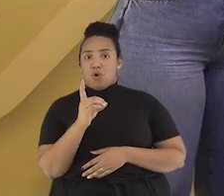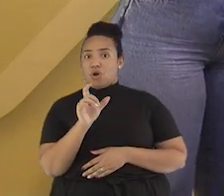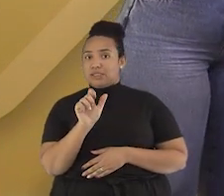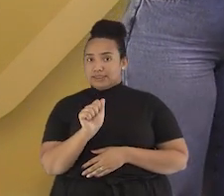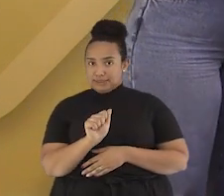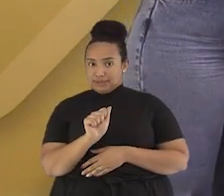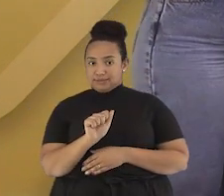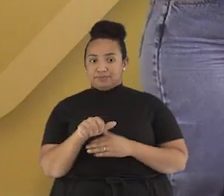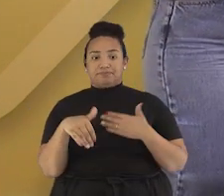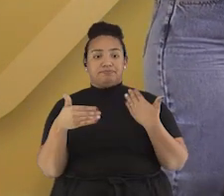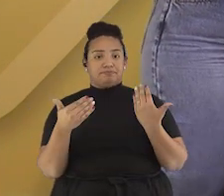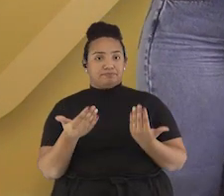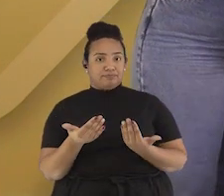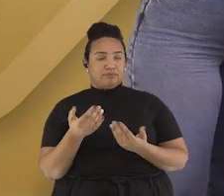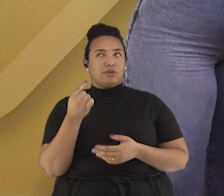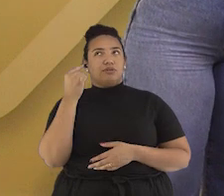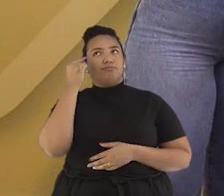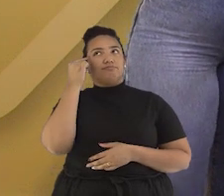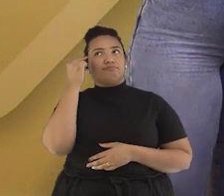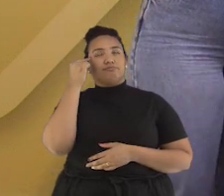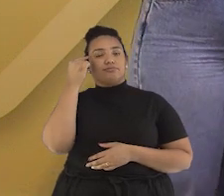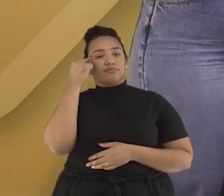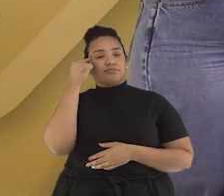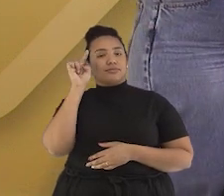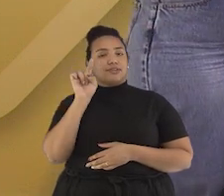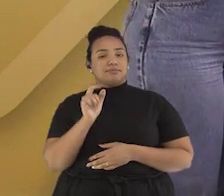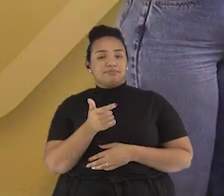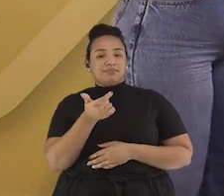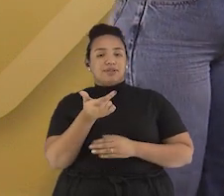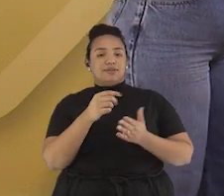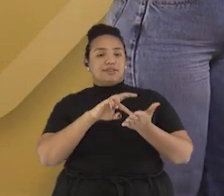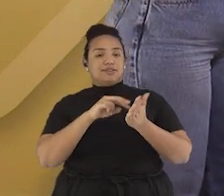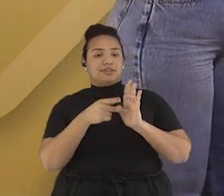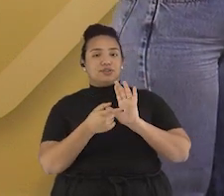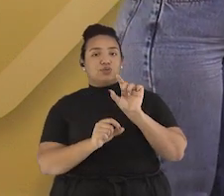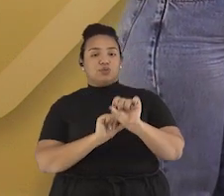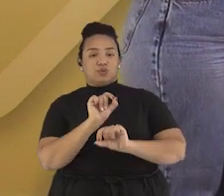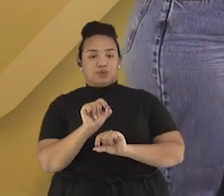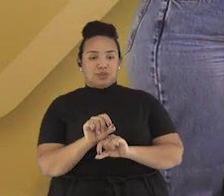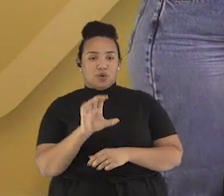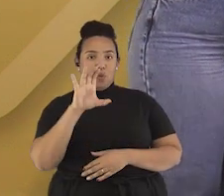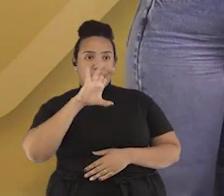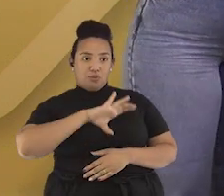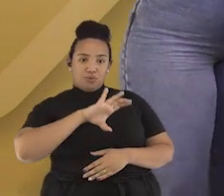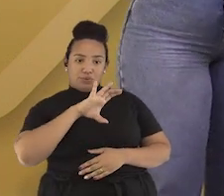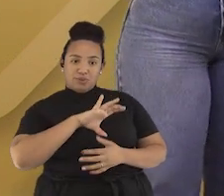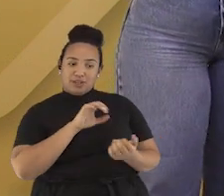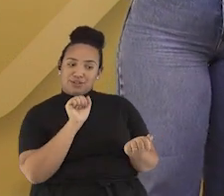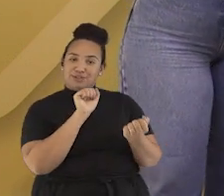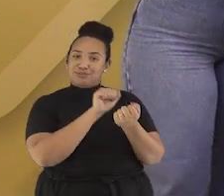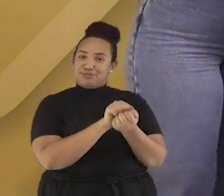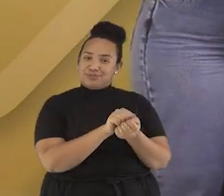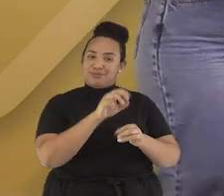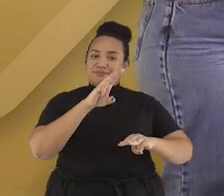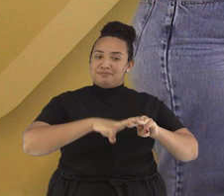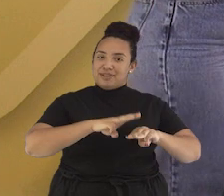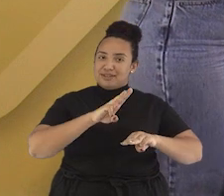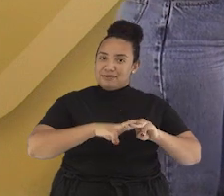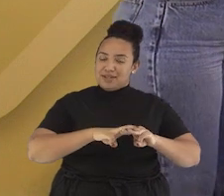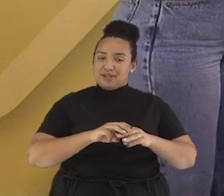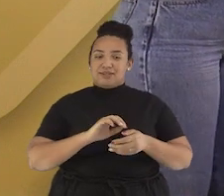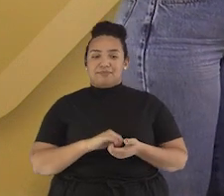A moda. Bom, vamos novamente pela ideia do significado da palavra. Olha o português entrando